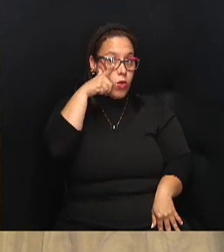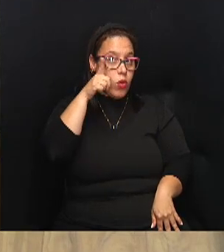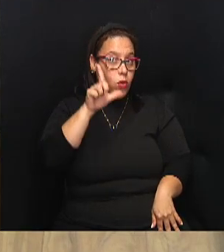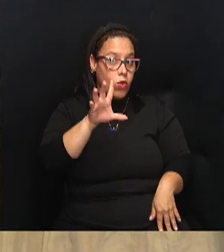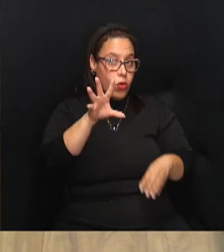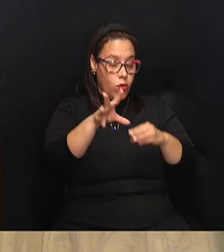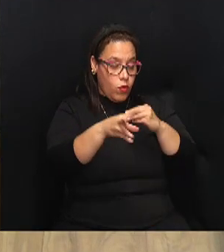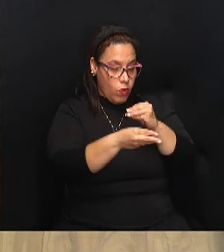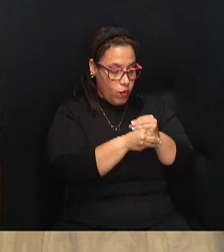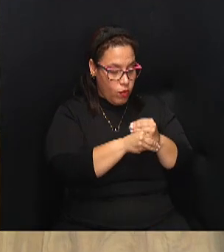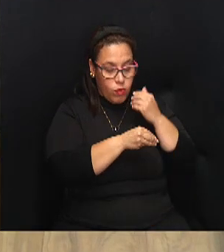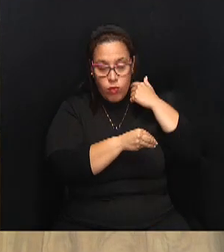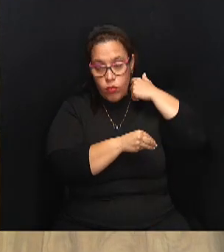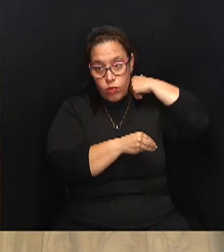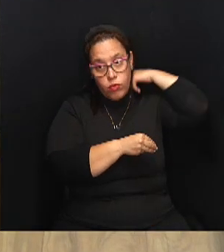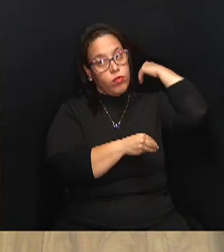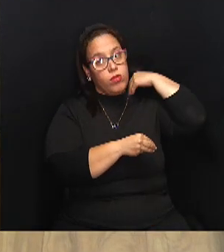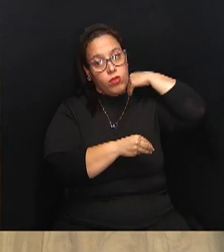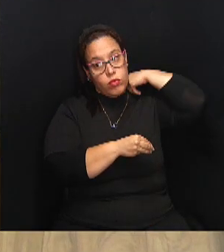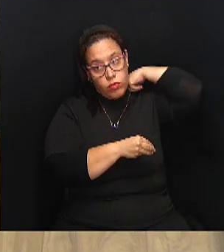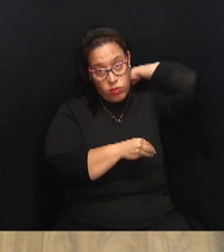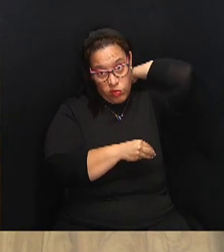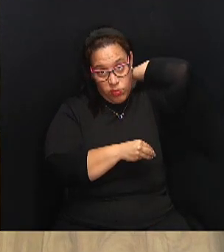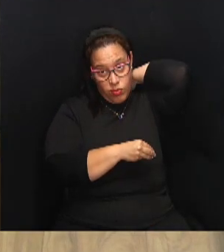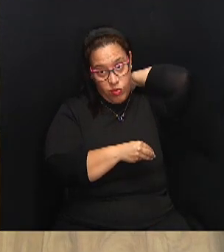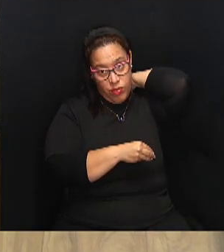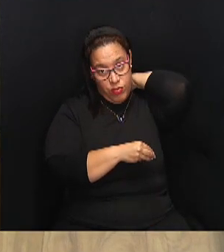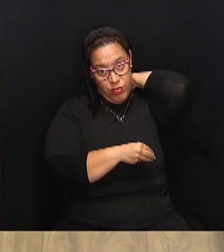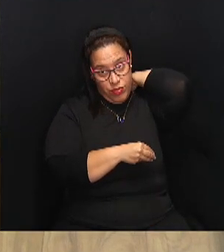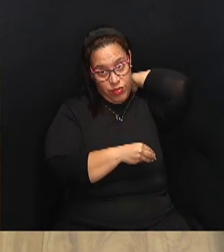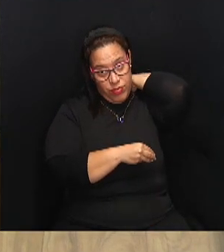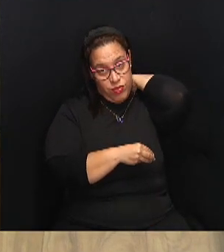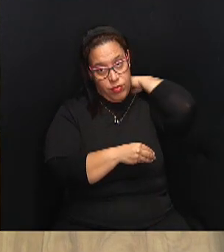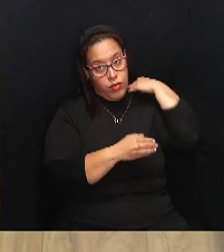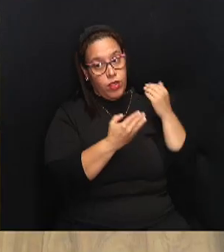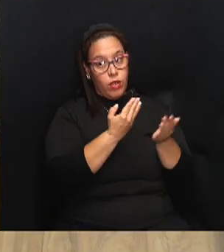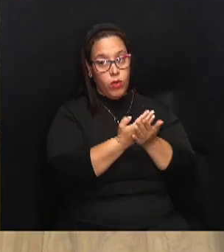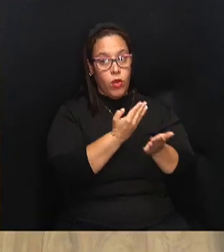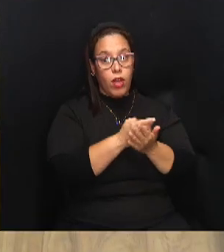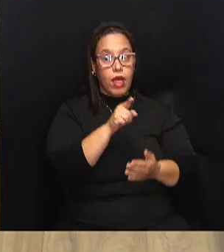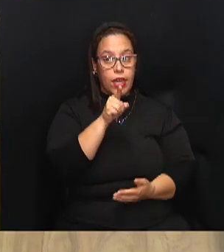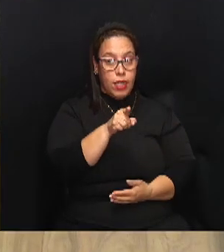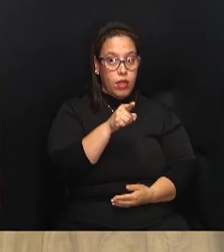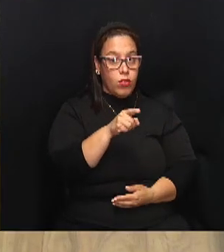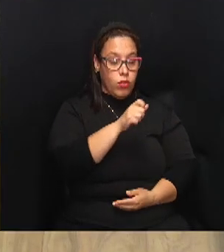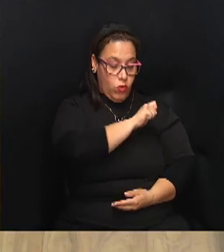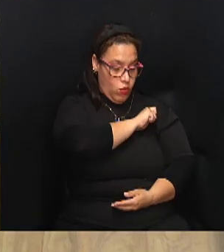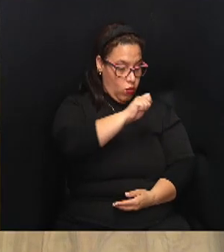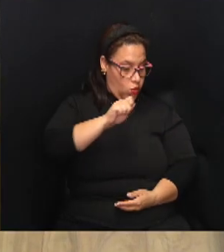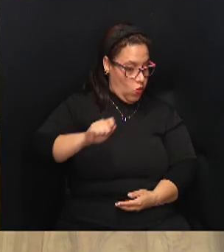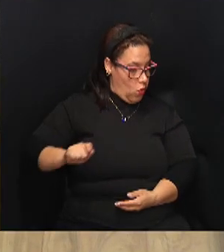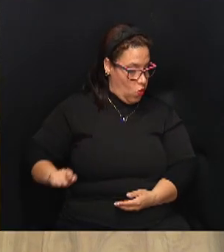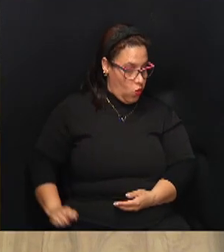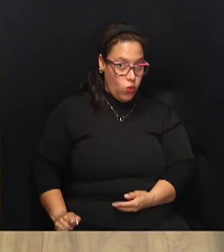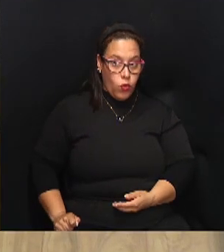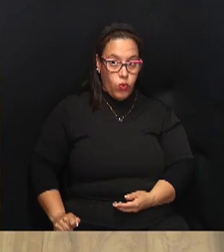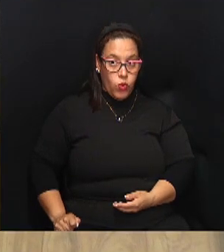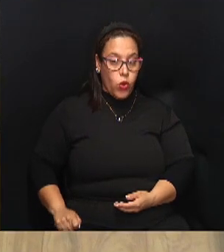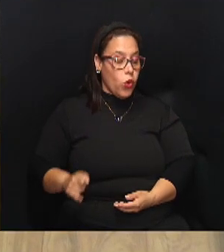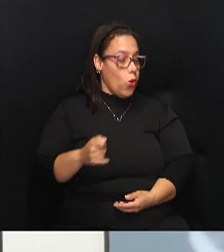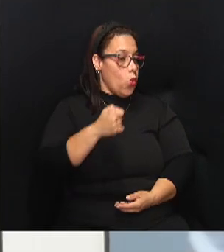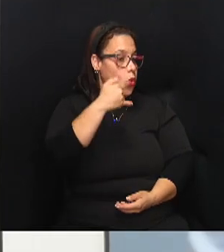emenda impositiva para fazer um estudo, porque, por exemplo, esse caso do cinto de segurança, do